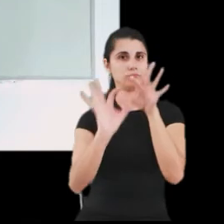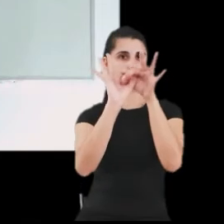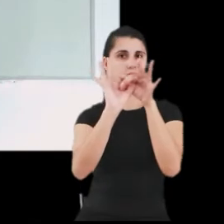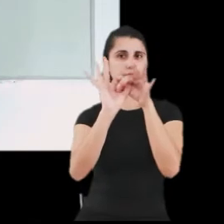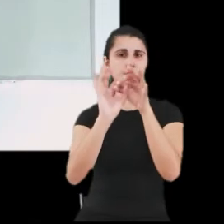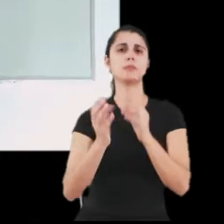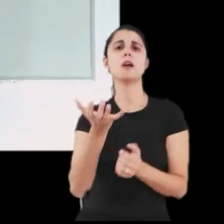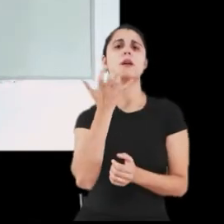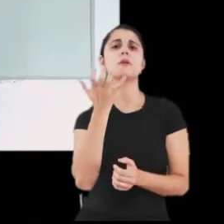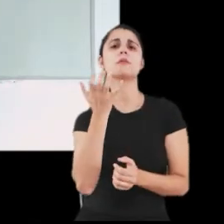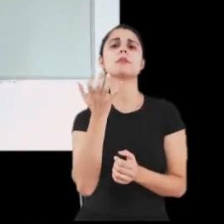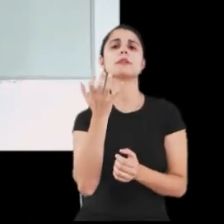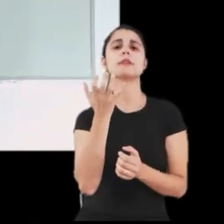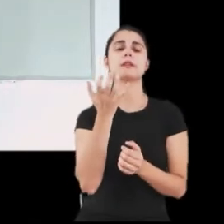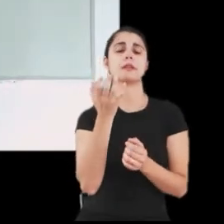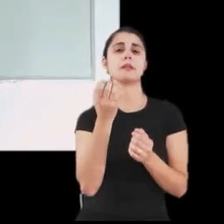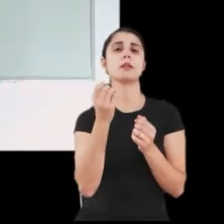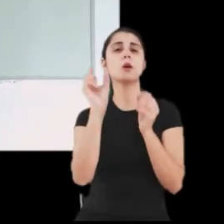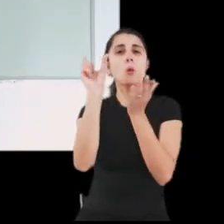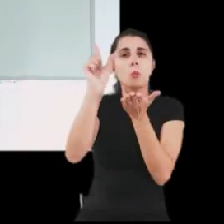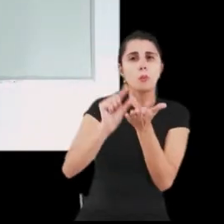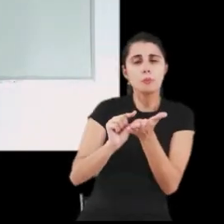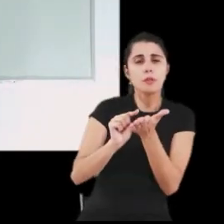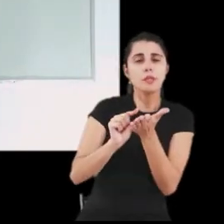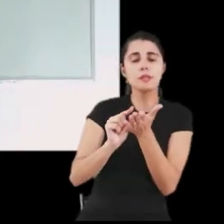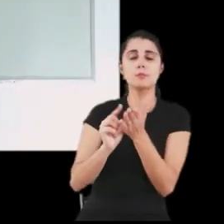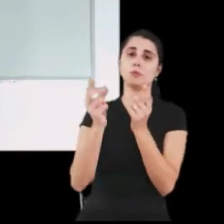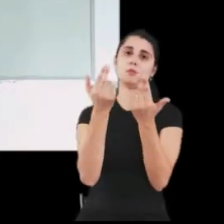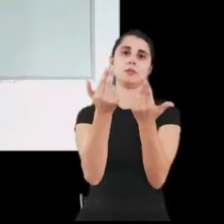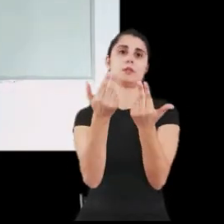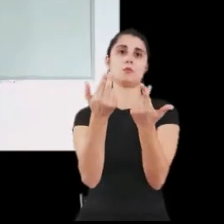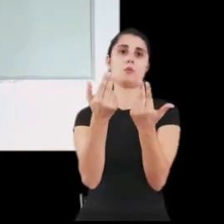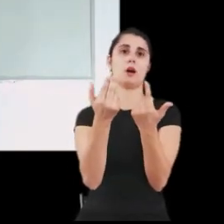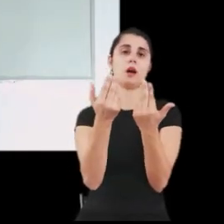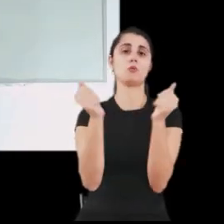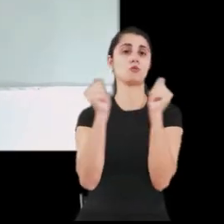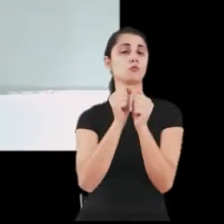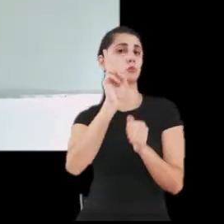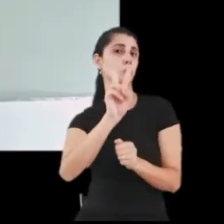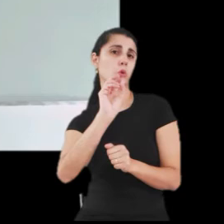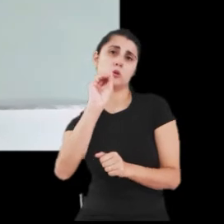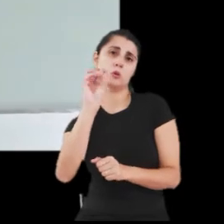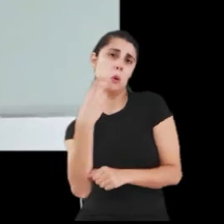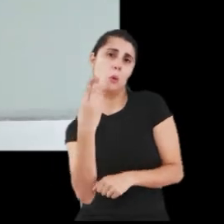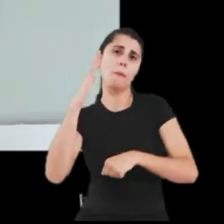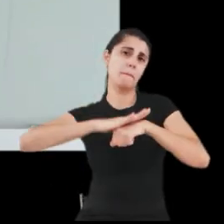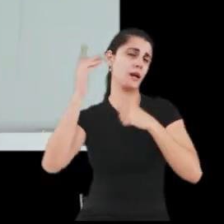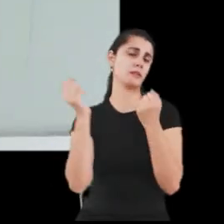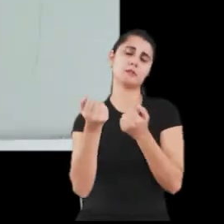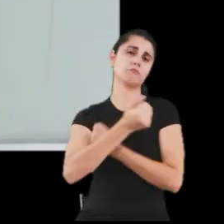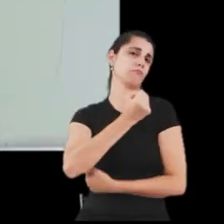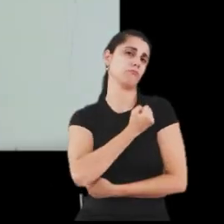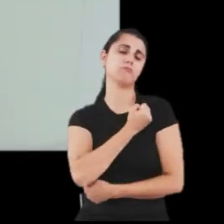igual. Então eu quero o menor múltiplo igual entre dois ou mais números. Eu coloquei no nosso quadro um